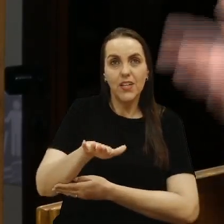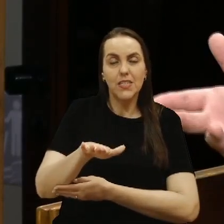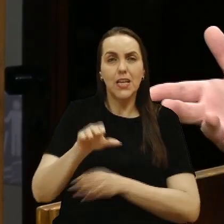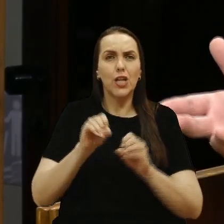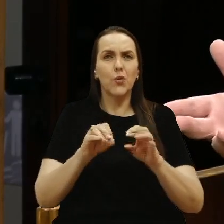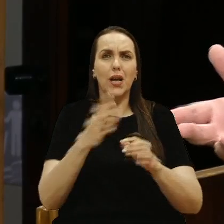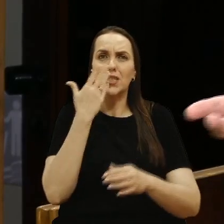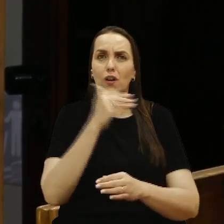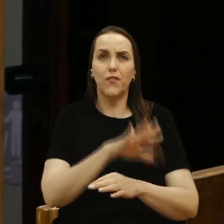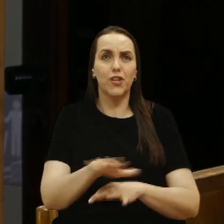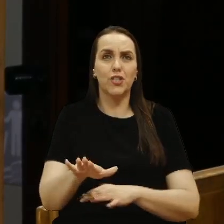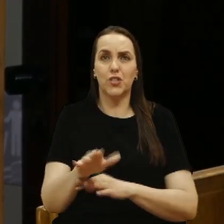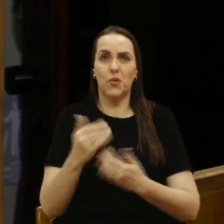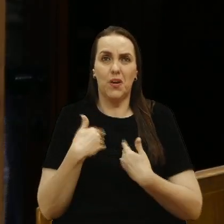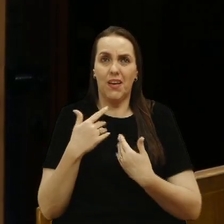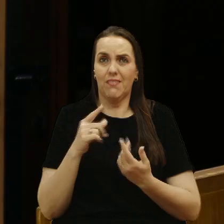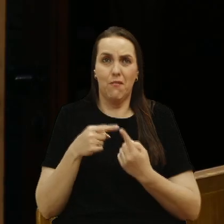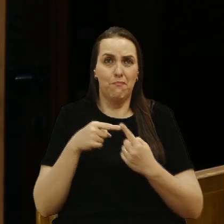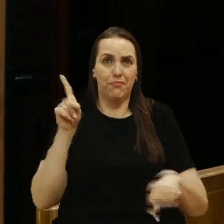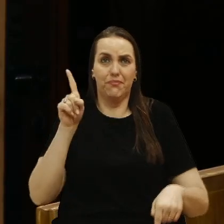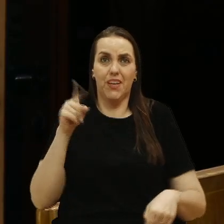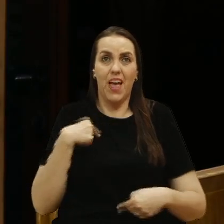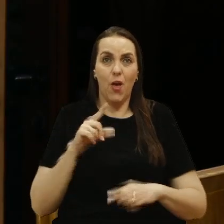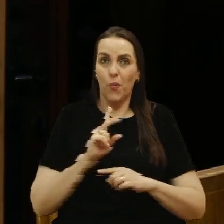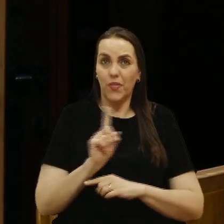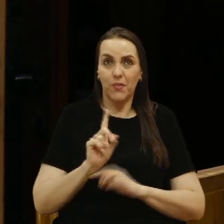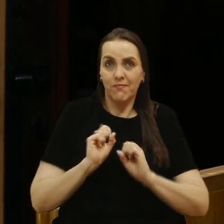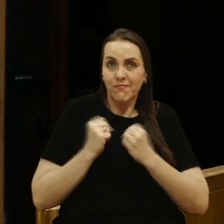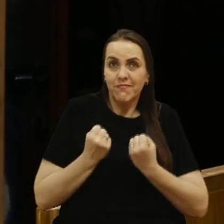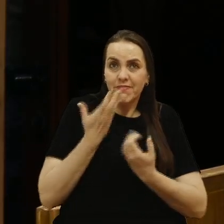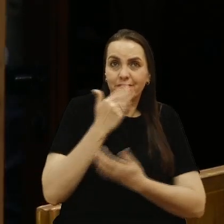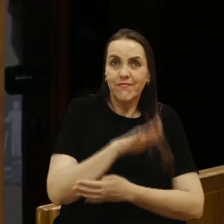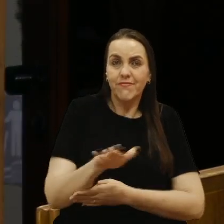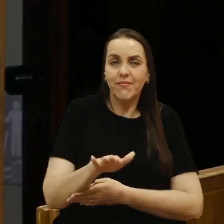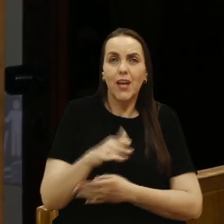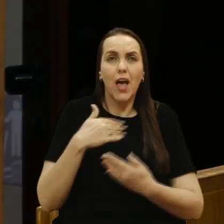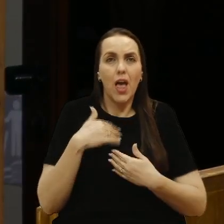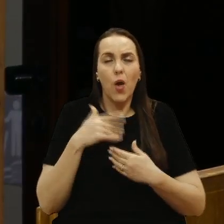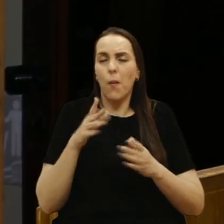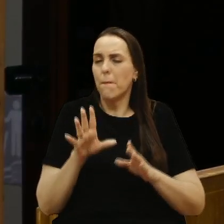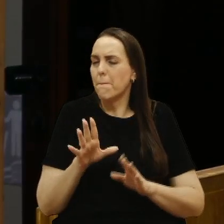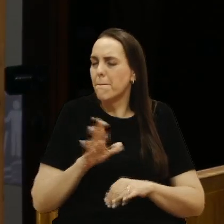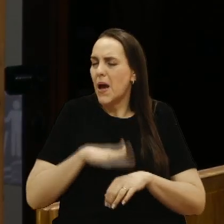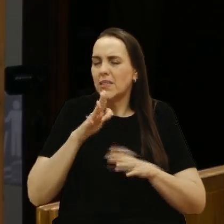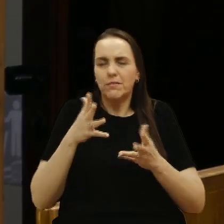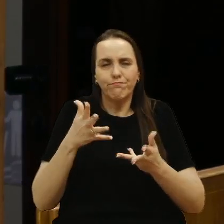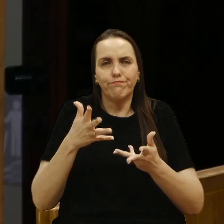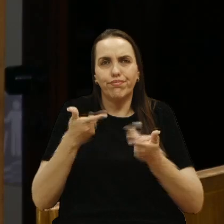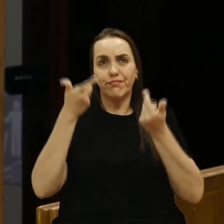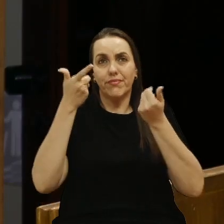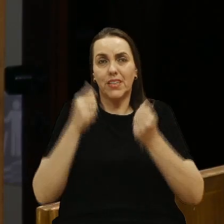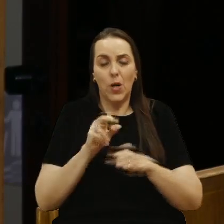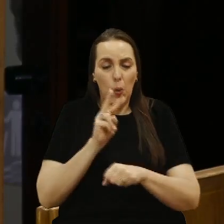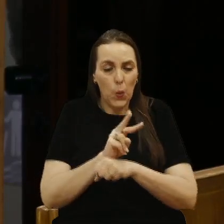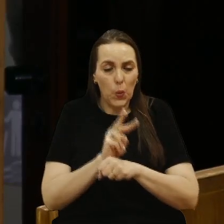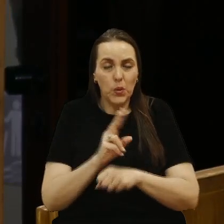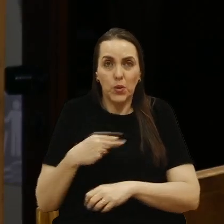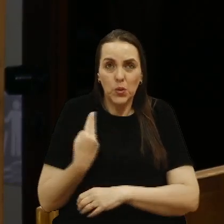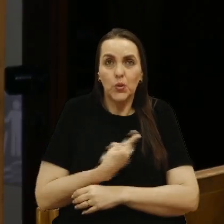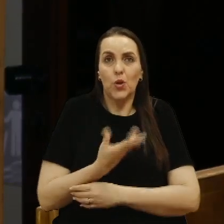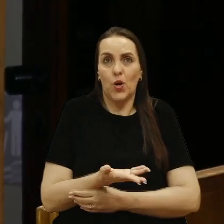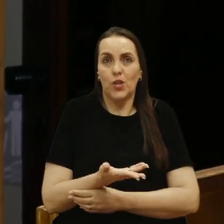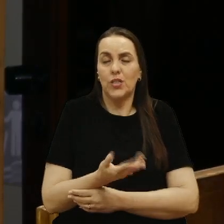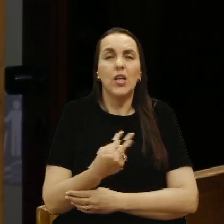é no mínimo uma incoerência dizer que eu não defendo as crianças, sendo que justamente trato como bem mais precioso que deve ser protegido por nós. Então,